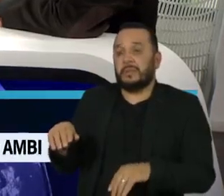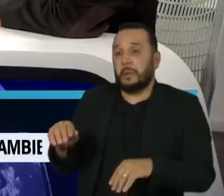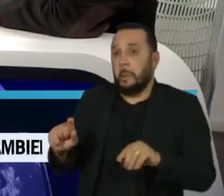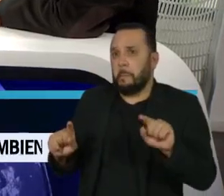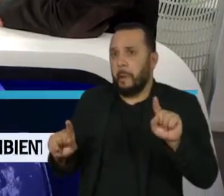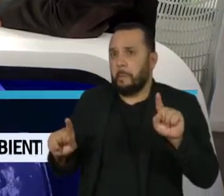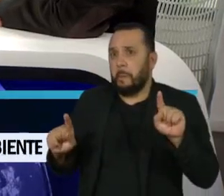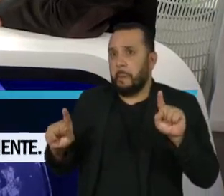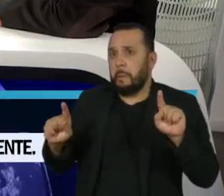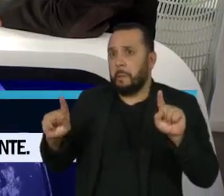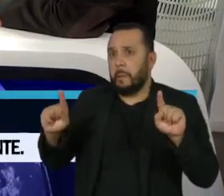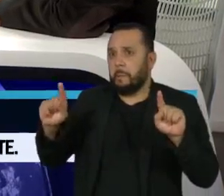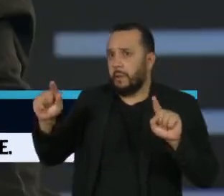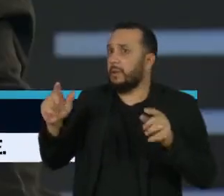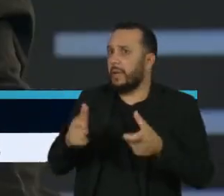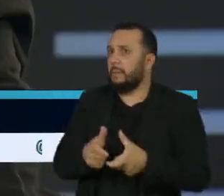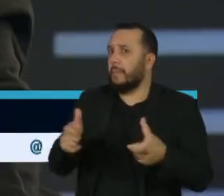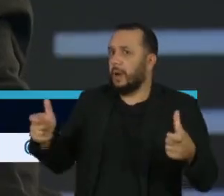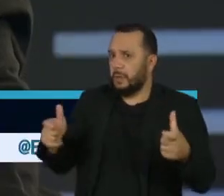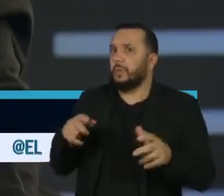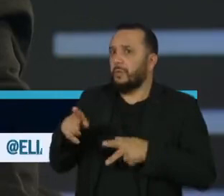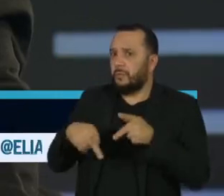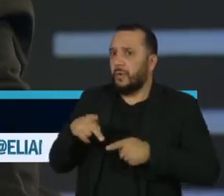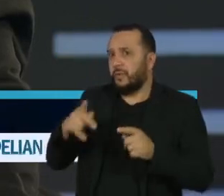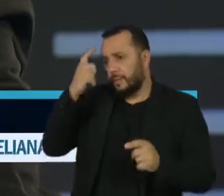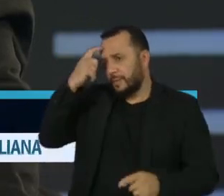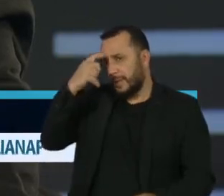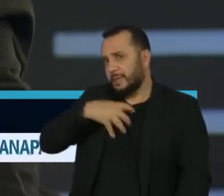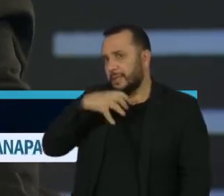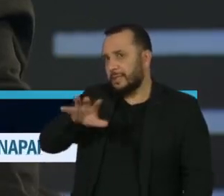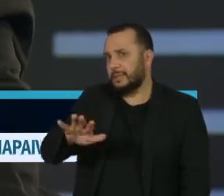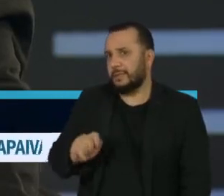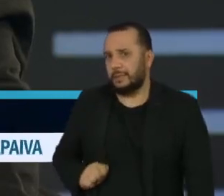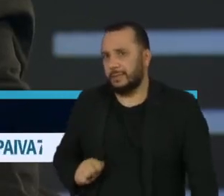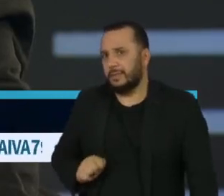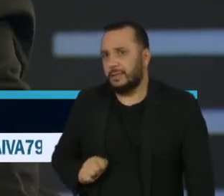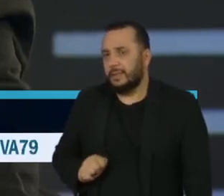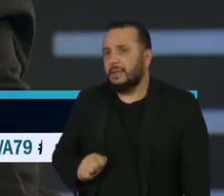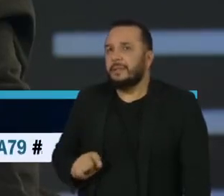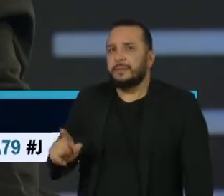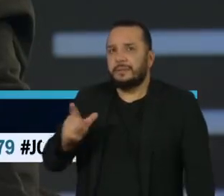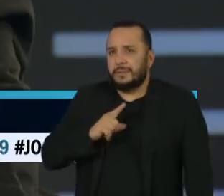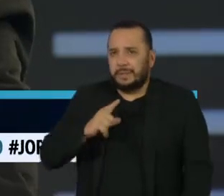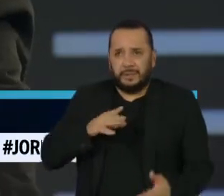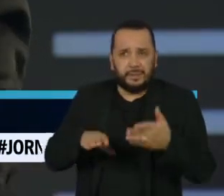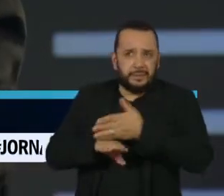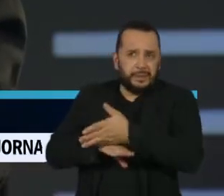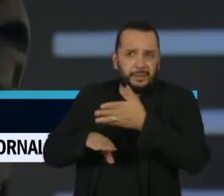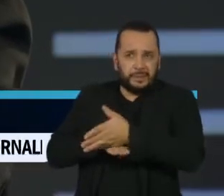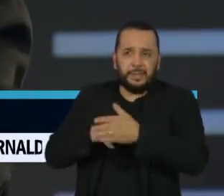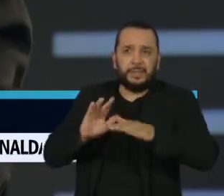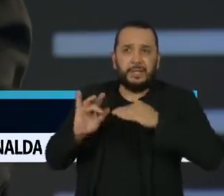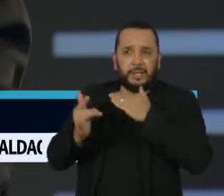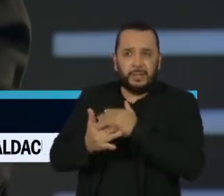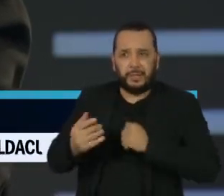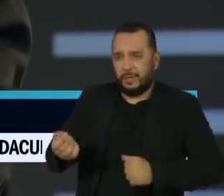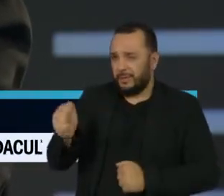parte da população pensa assim. Uhum. E aí, na medida que você vai tendo acesso às redes sociais, veja